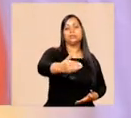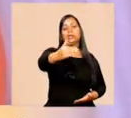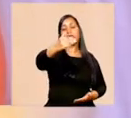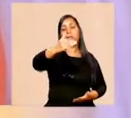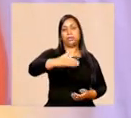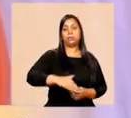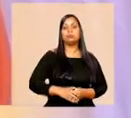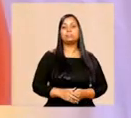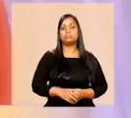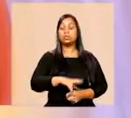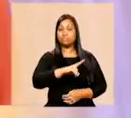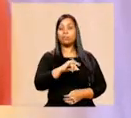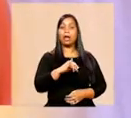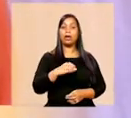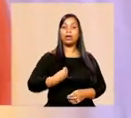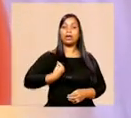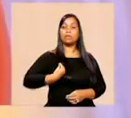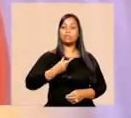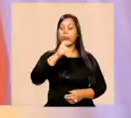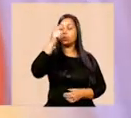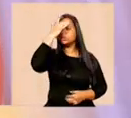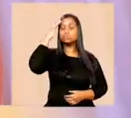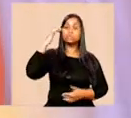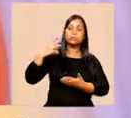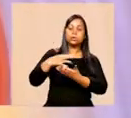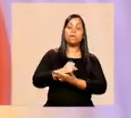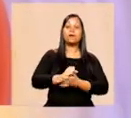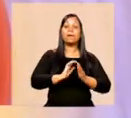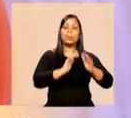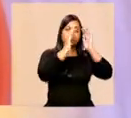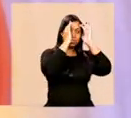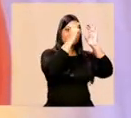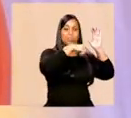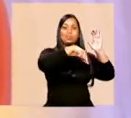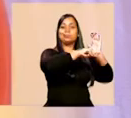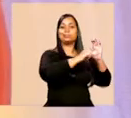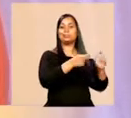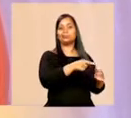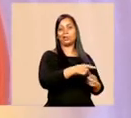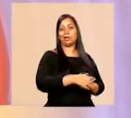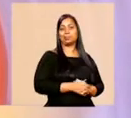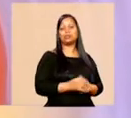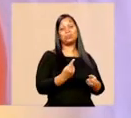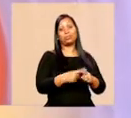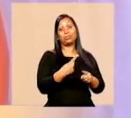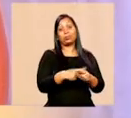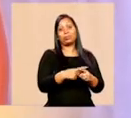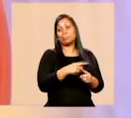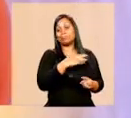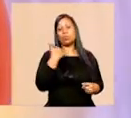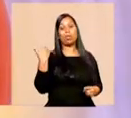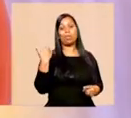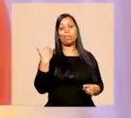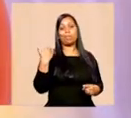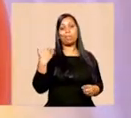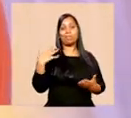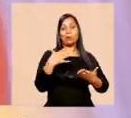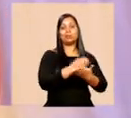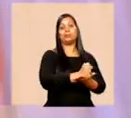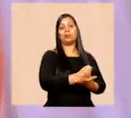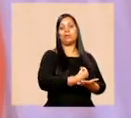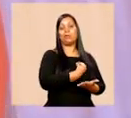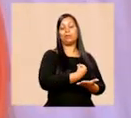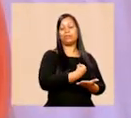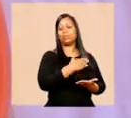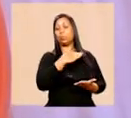segue realmente, eles vão, sim, salvar a vida de outras pessoas, mas o respeito por eles ali, porque eles perderam. Para salvar a vida